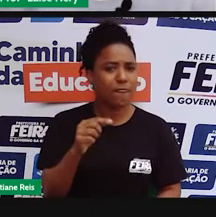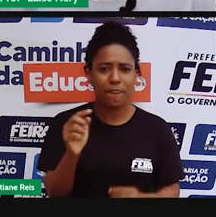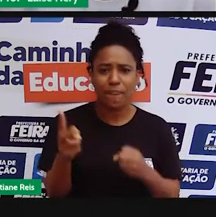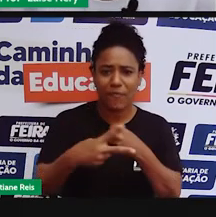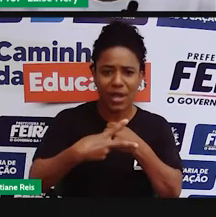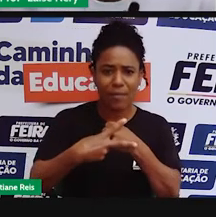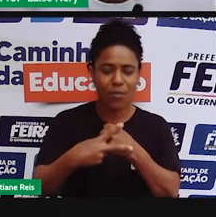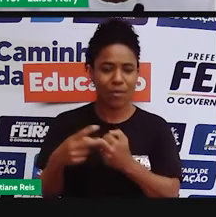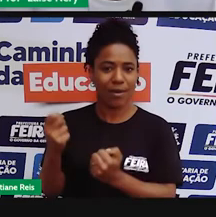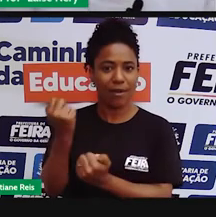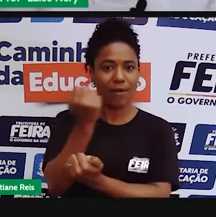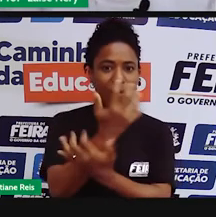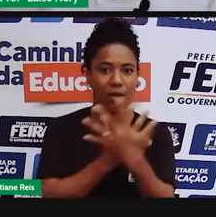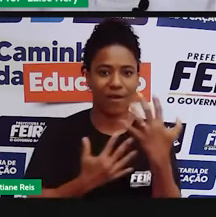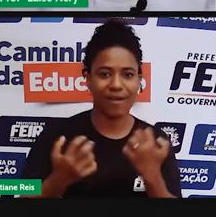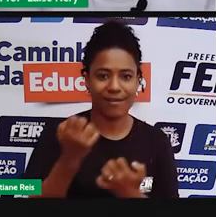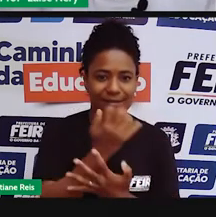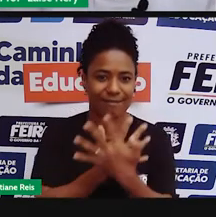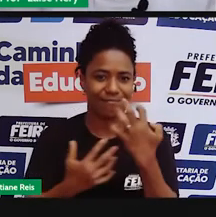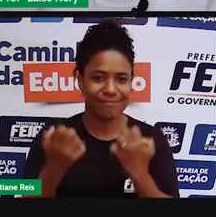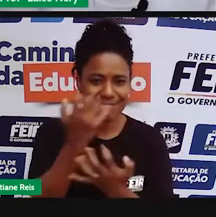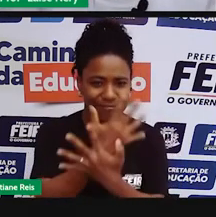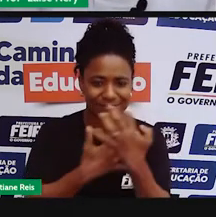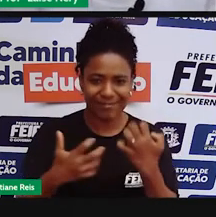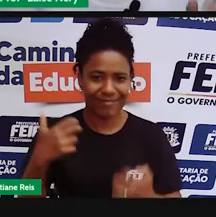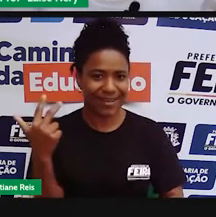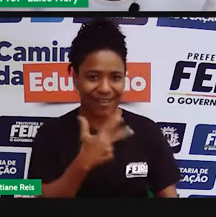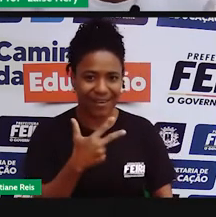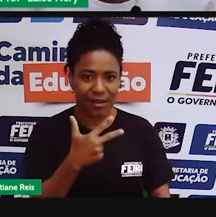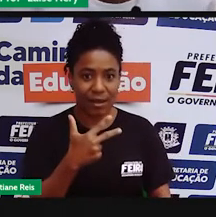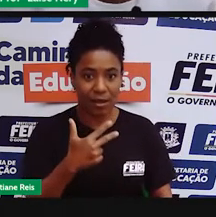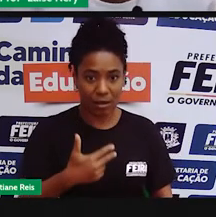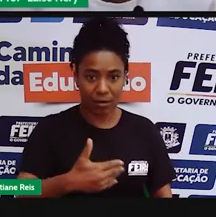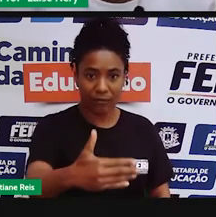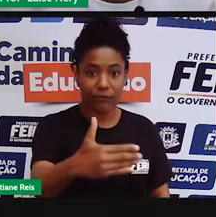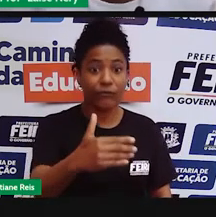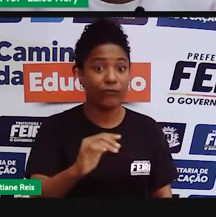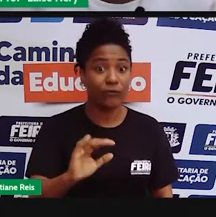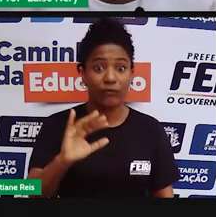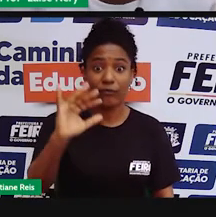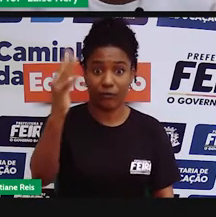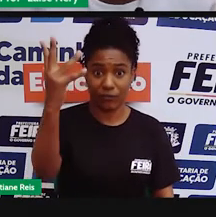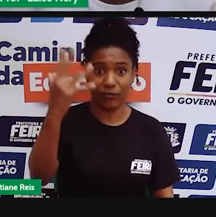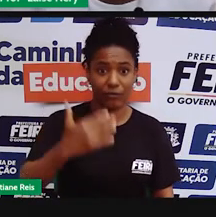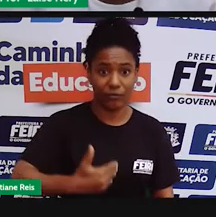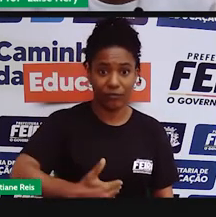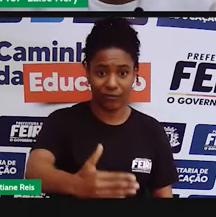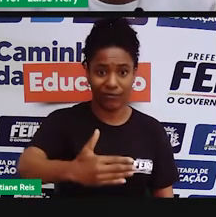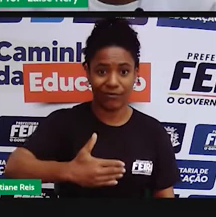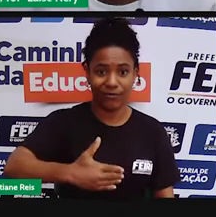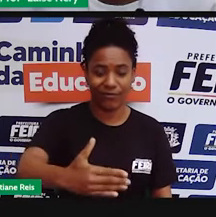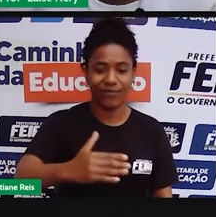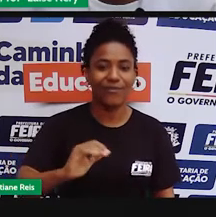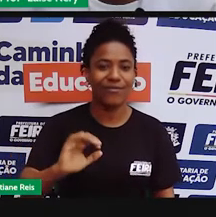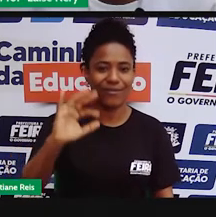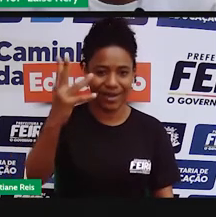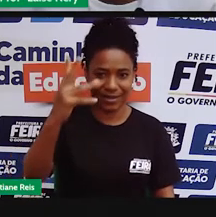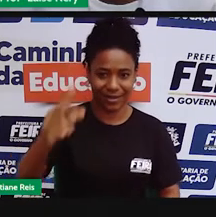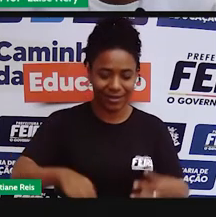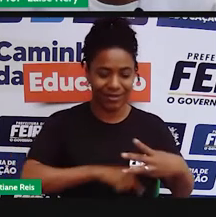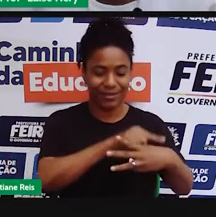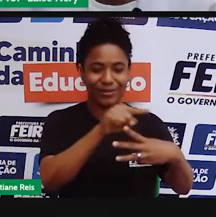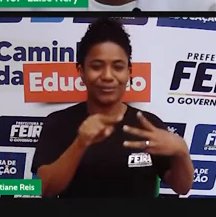vai acontecer ainda esse fato. Esses são os três tempos verbais que